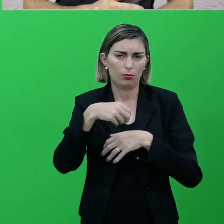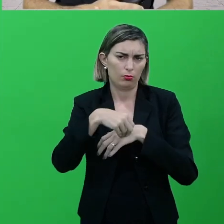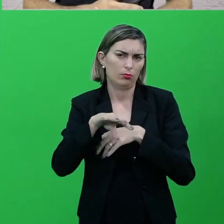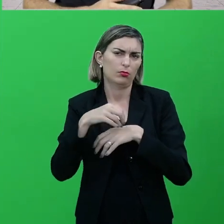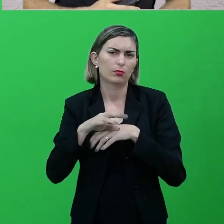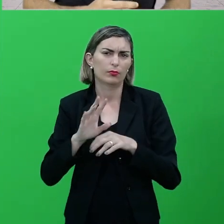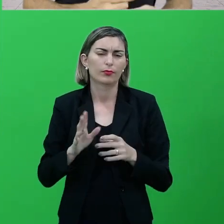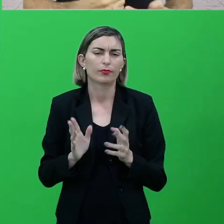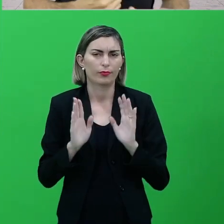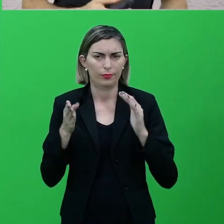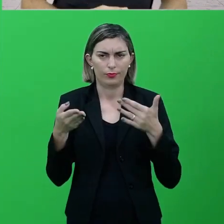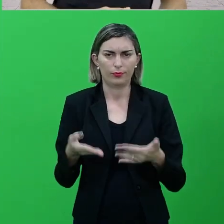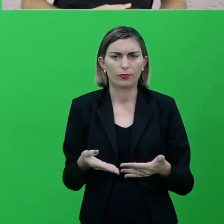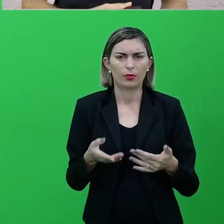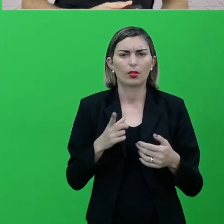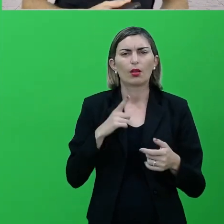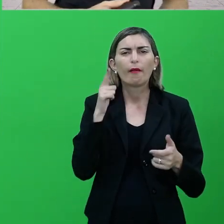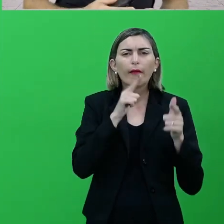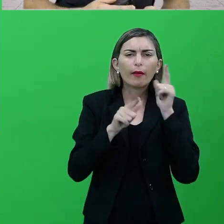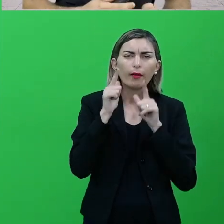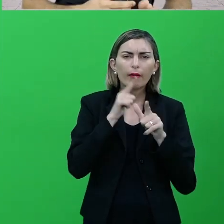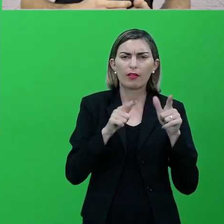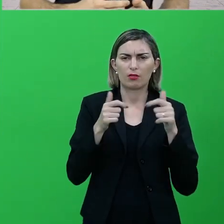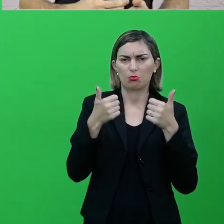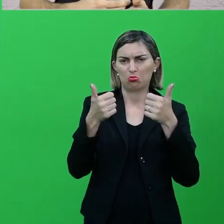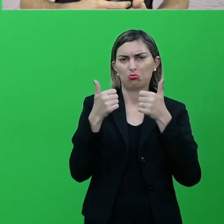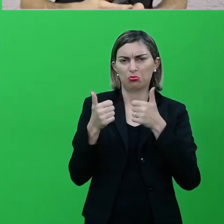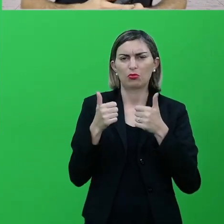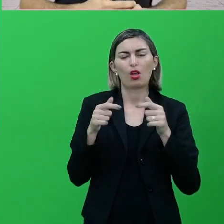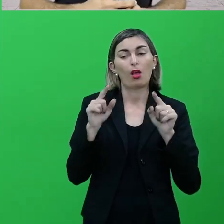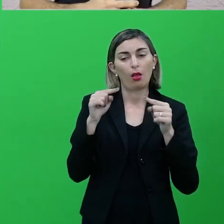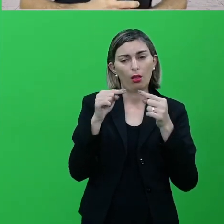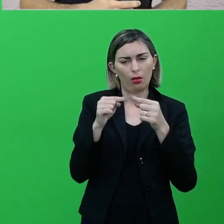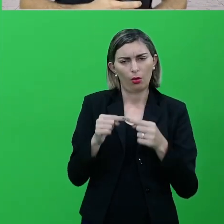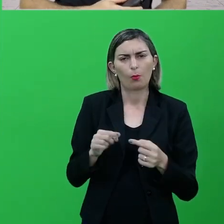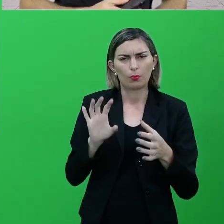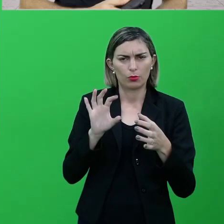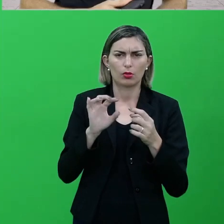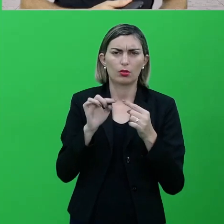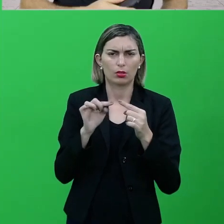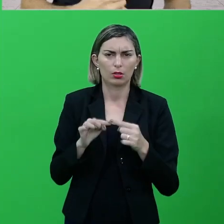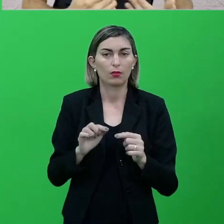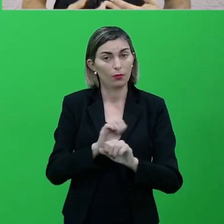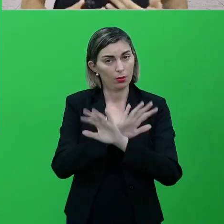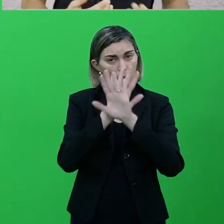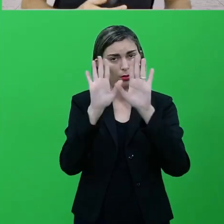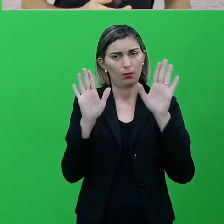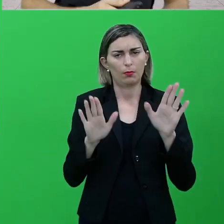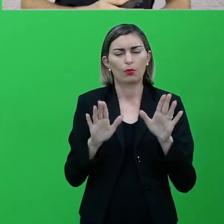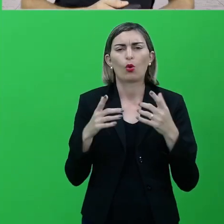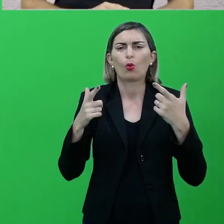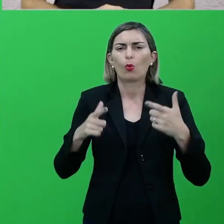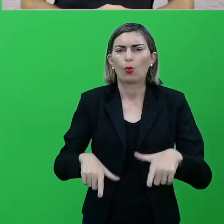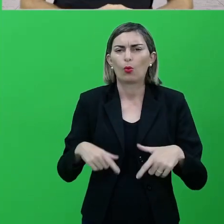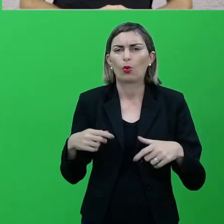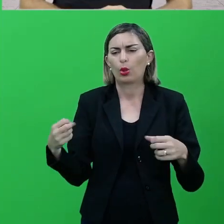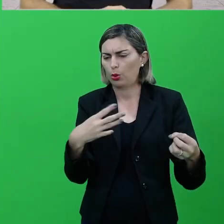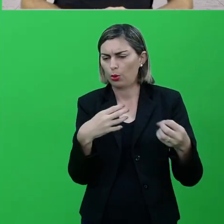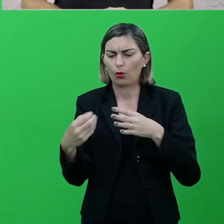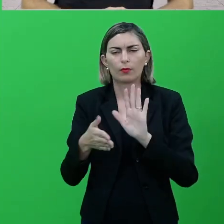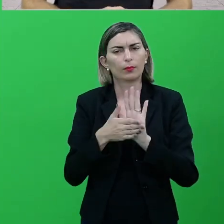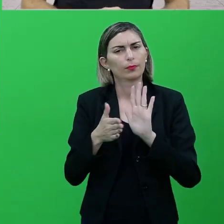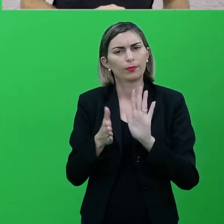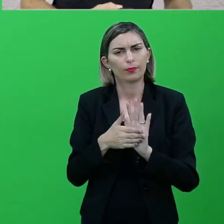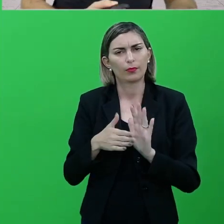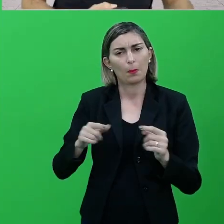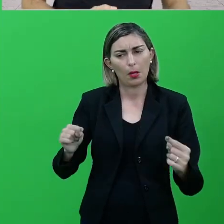mais específico. Ganhos de eficiência e ganhos relacionados aos objetivos políticos mais amplos, onde e como as inovações propostas terão